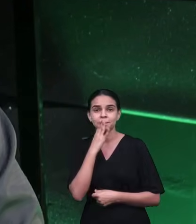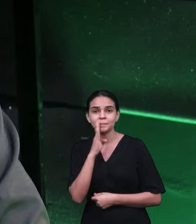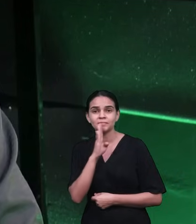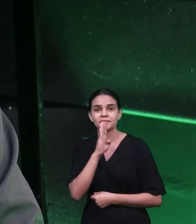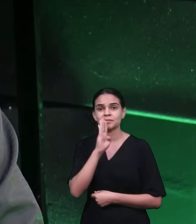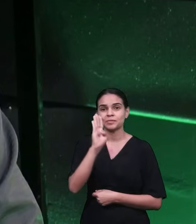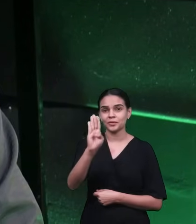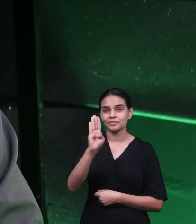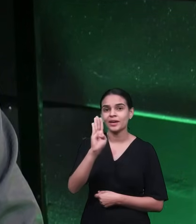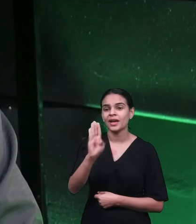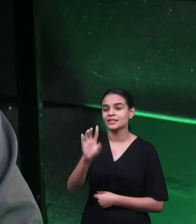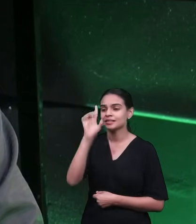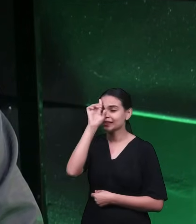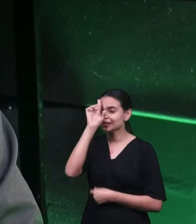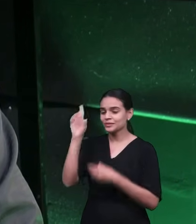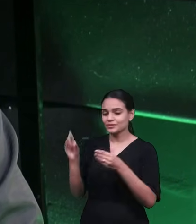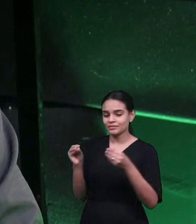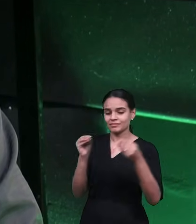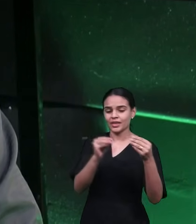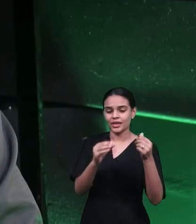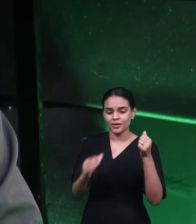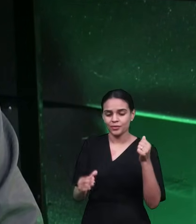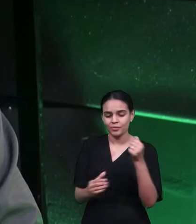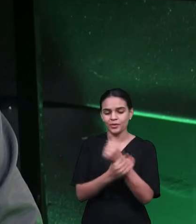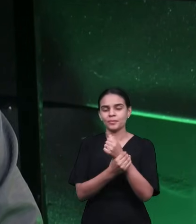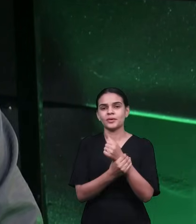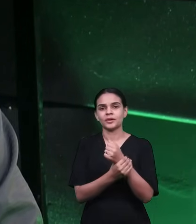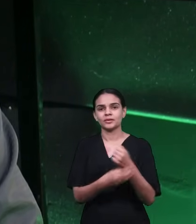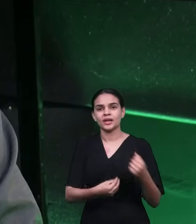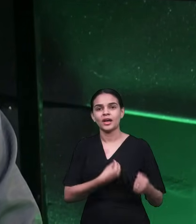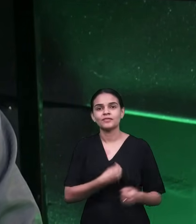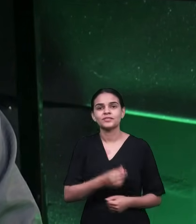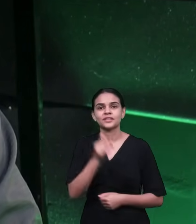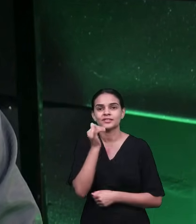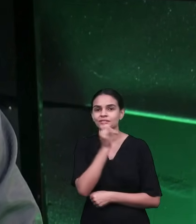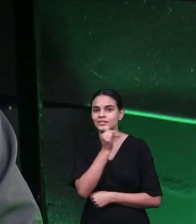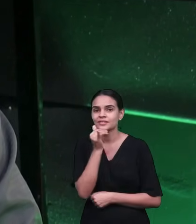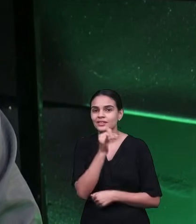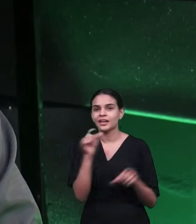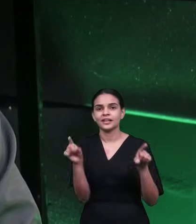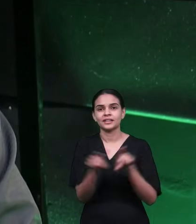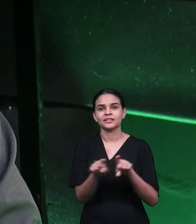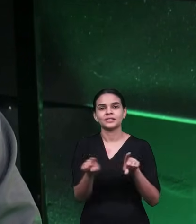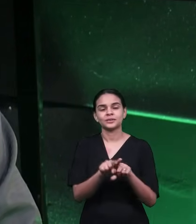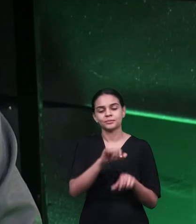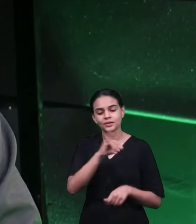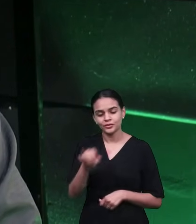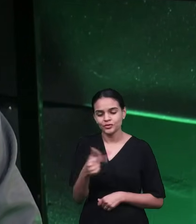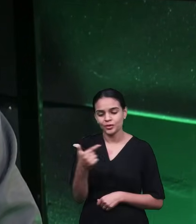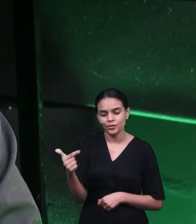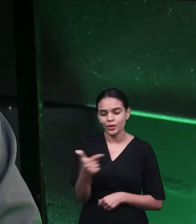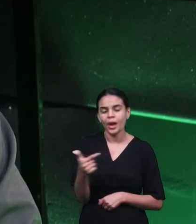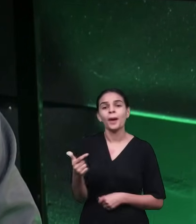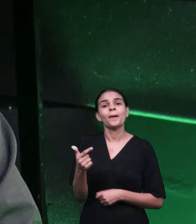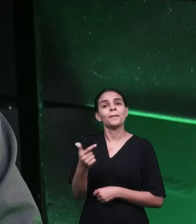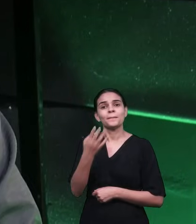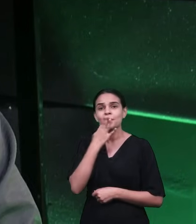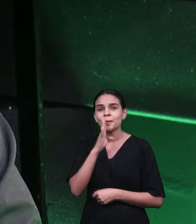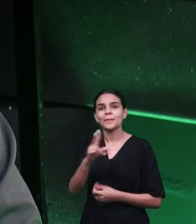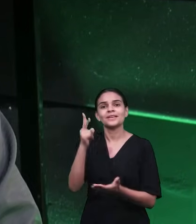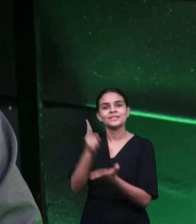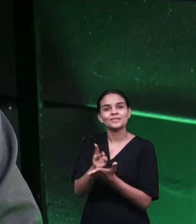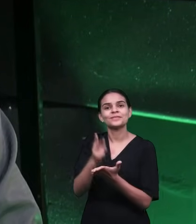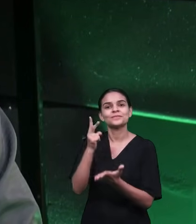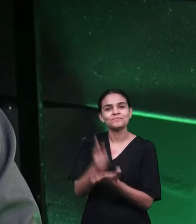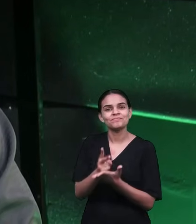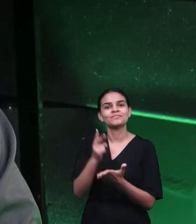era a promessa que foi feita para Abraão, para Isaac e para Jacó. A mesma promessa, eu vou fazer de